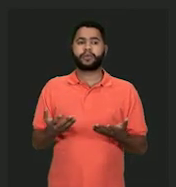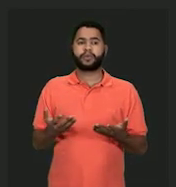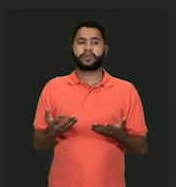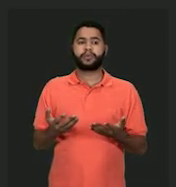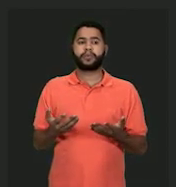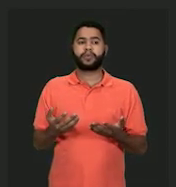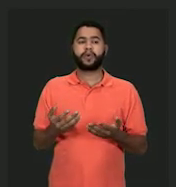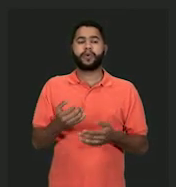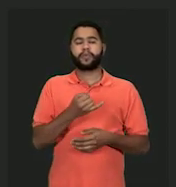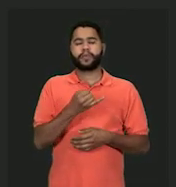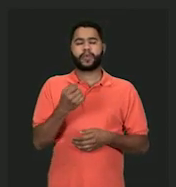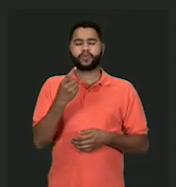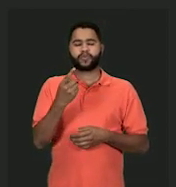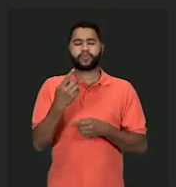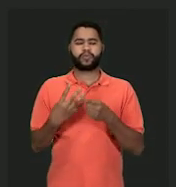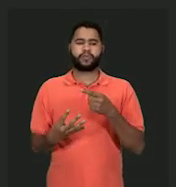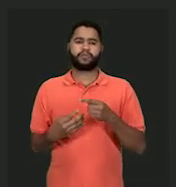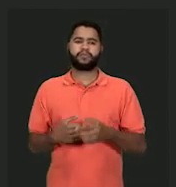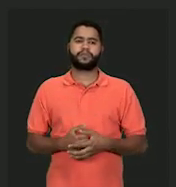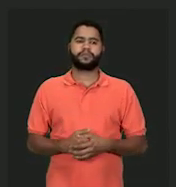onde vai dar - 141